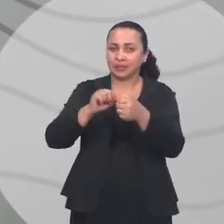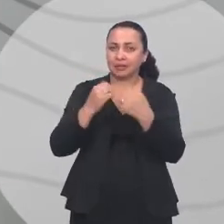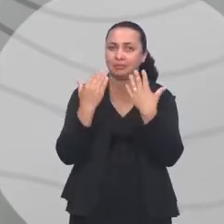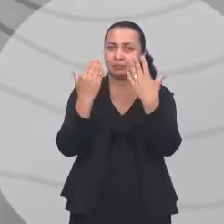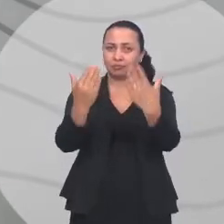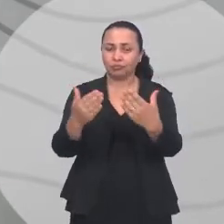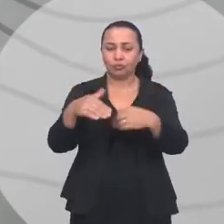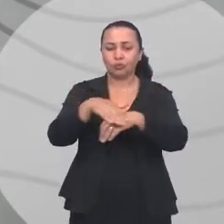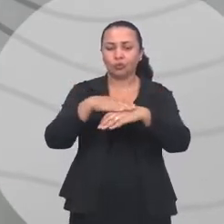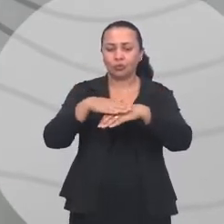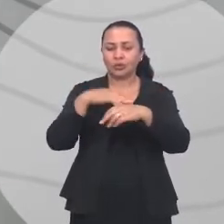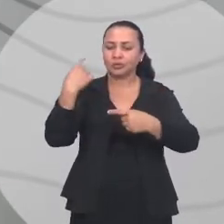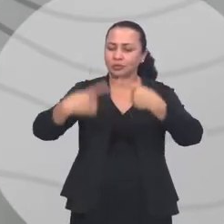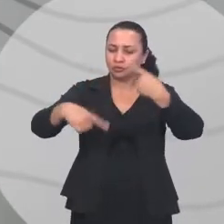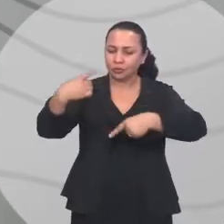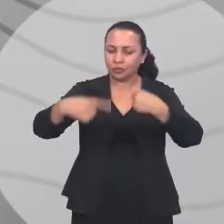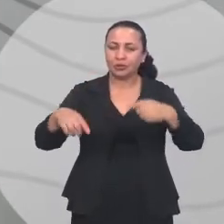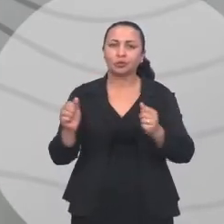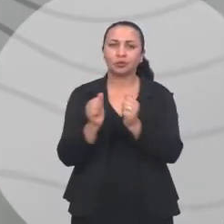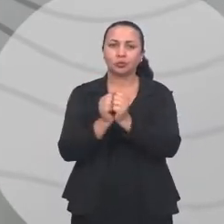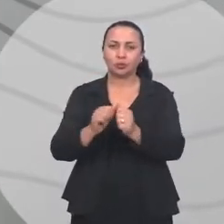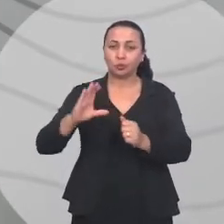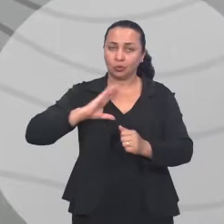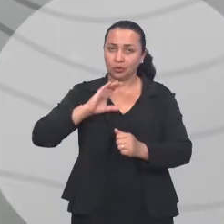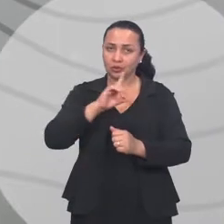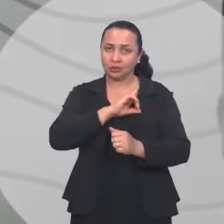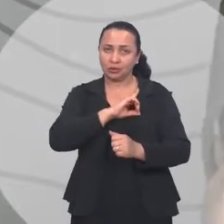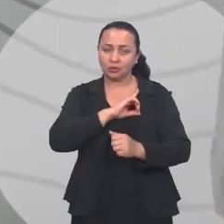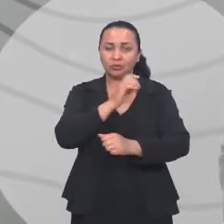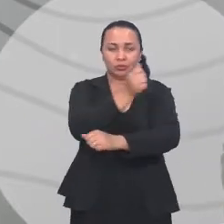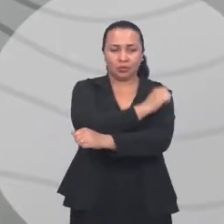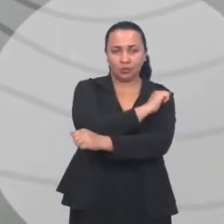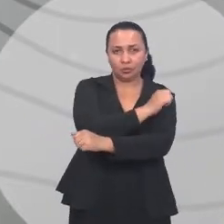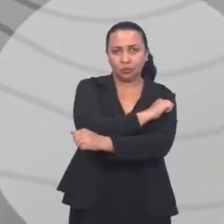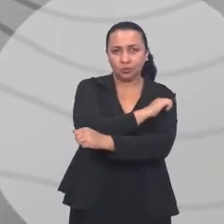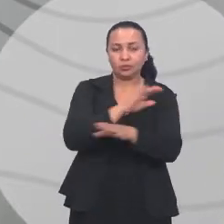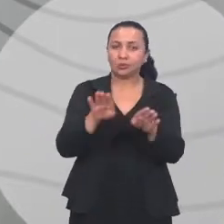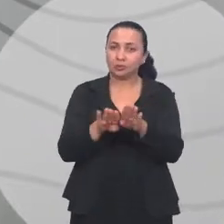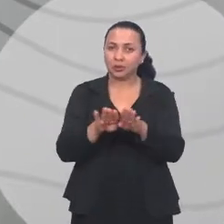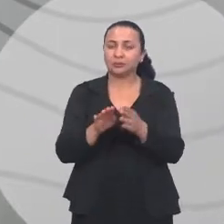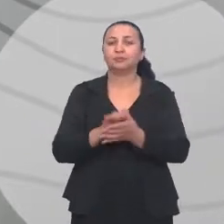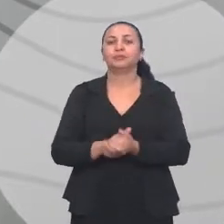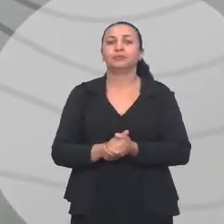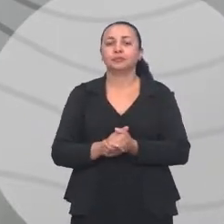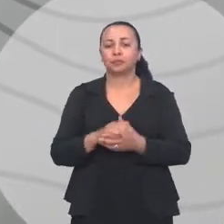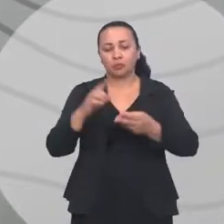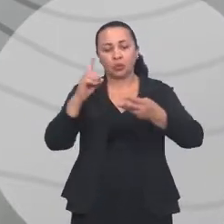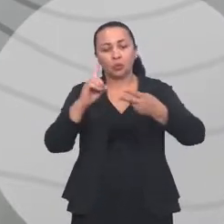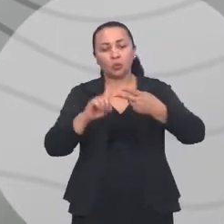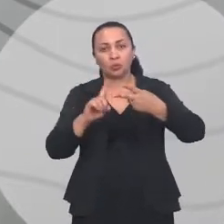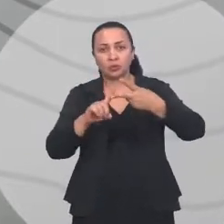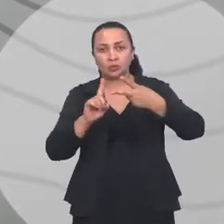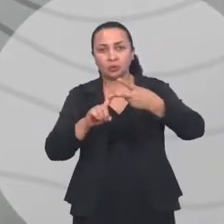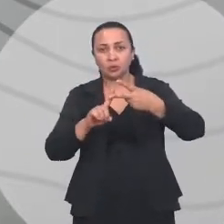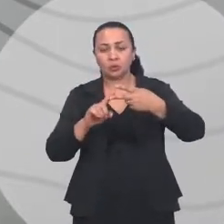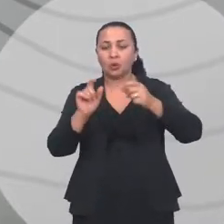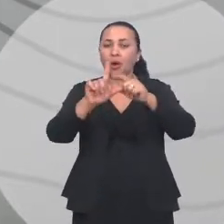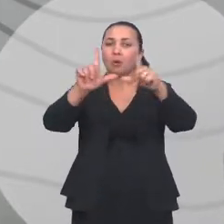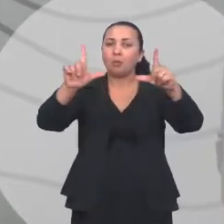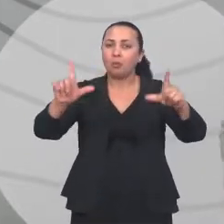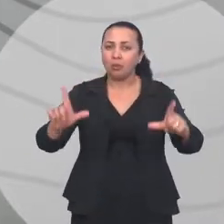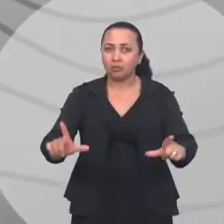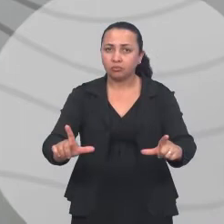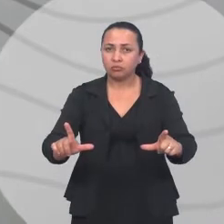tem que ser feito com mediante diálogo debate né com colegiados com estudantes um segundo instrumento é um